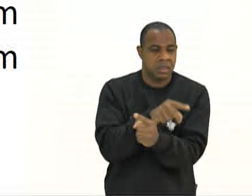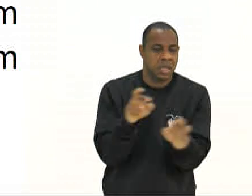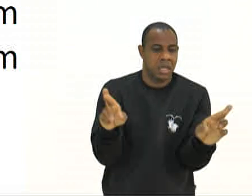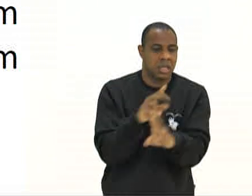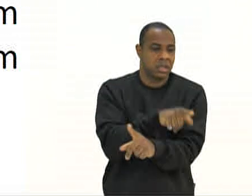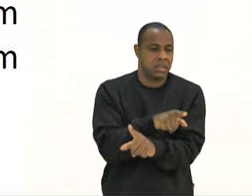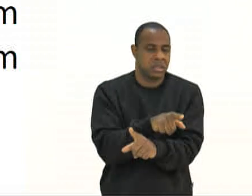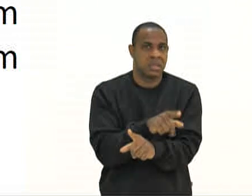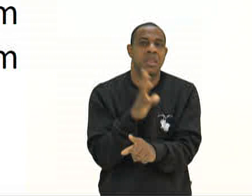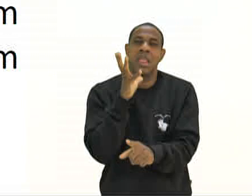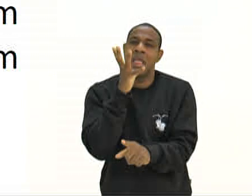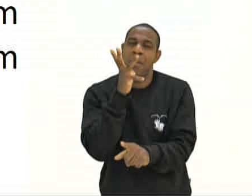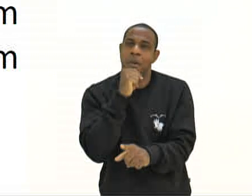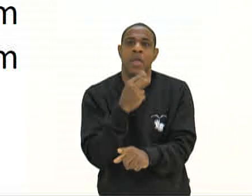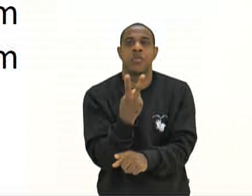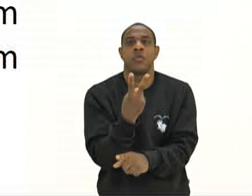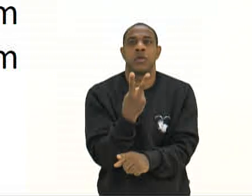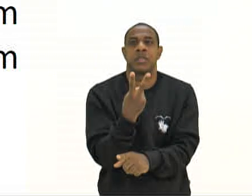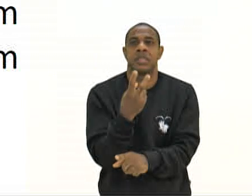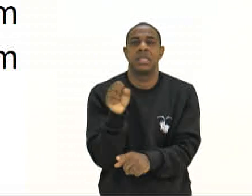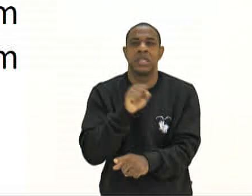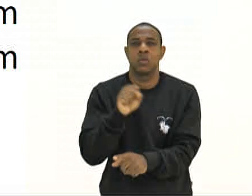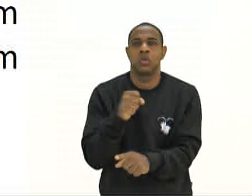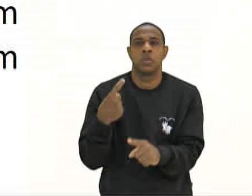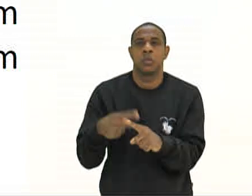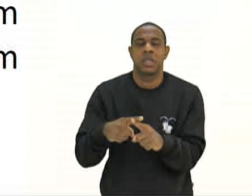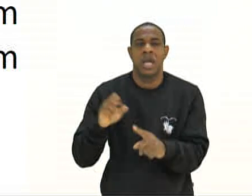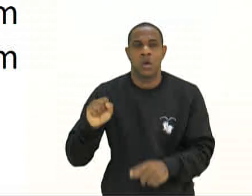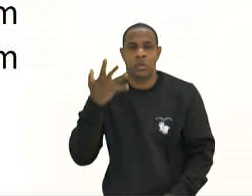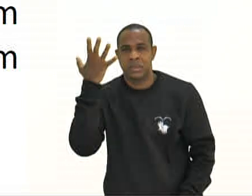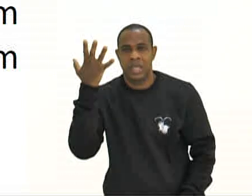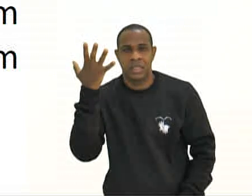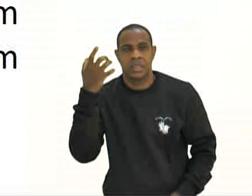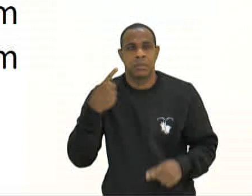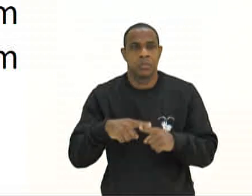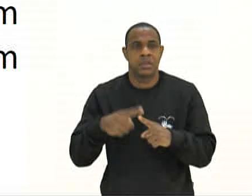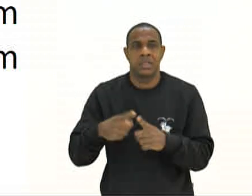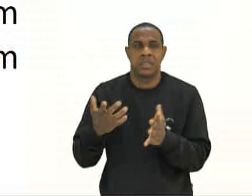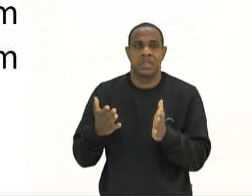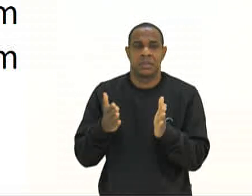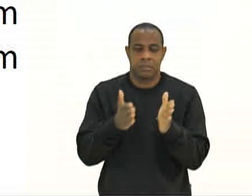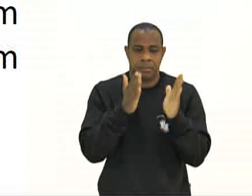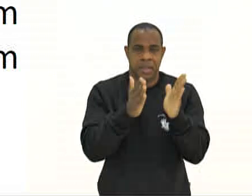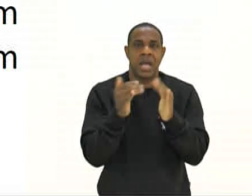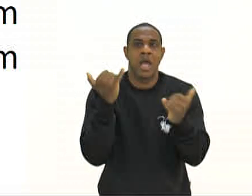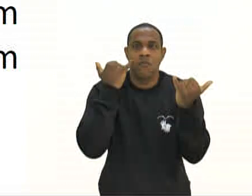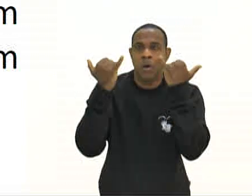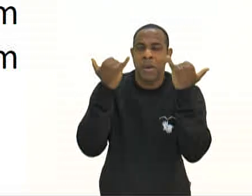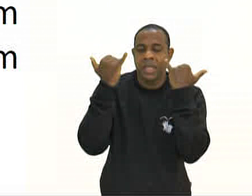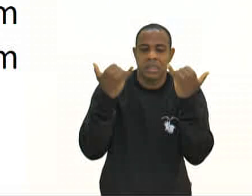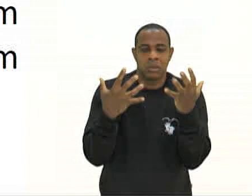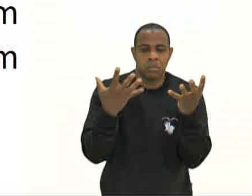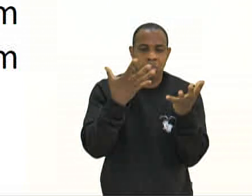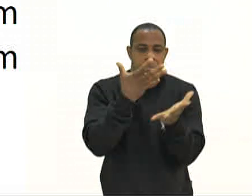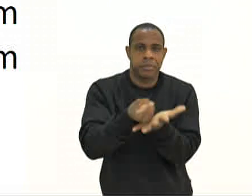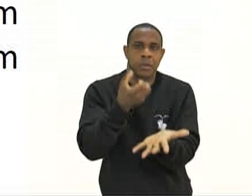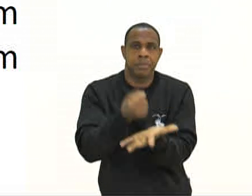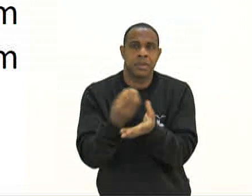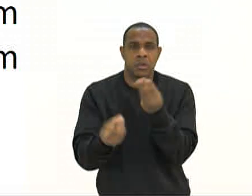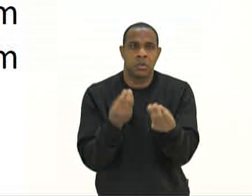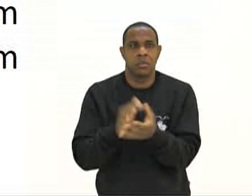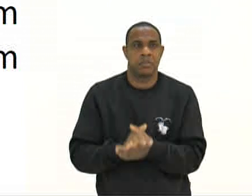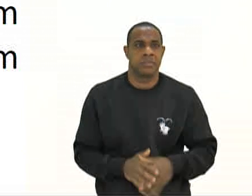2 segundos para ocorrer. Isso ocorre em virtude de criptografar a informação. E na letra D,